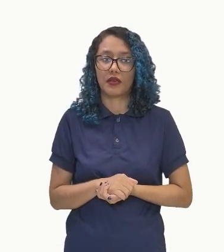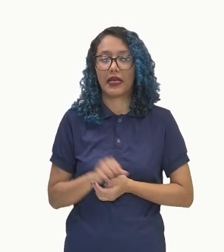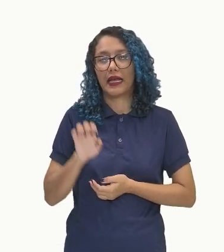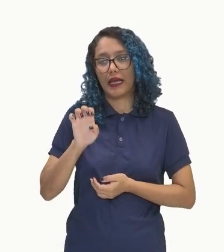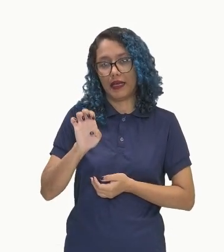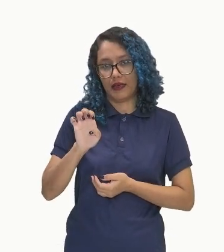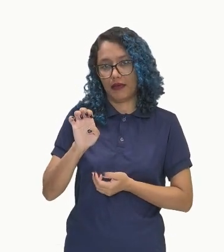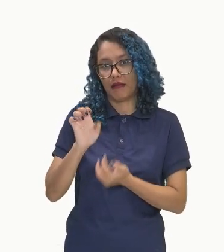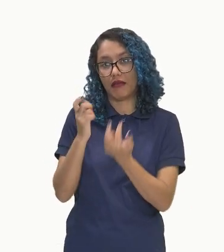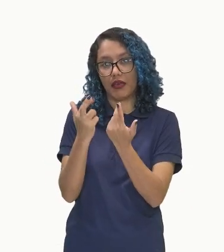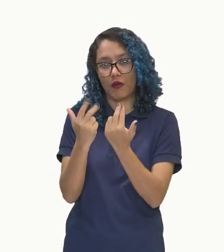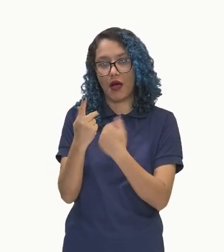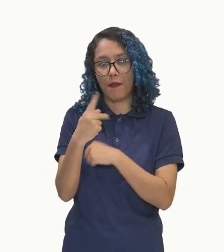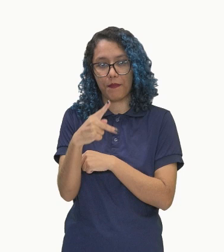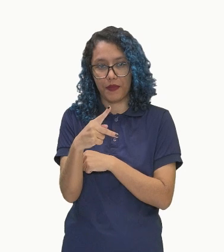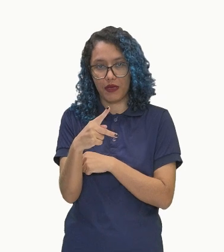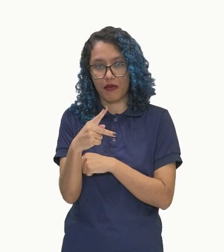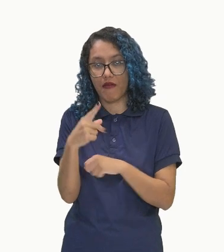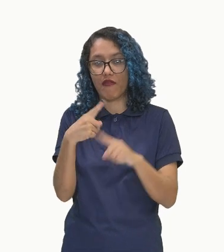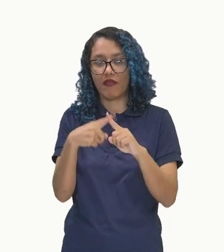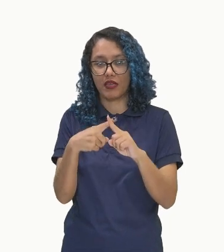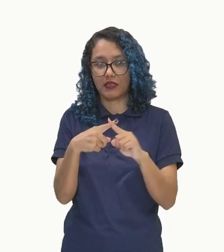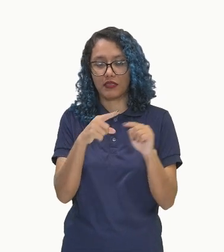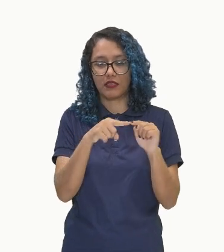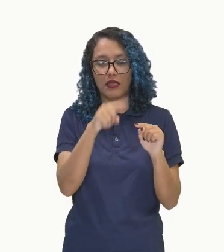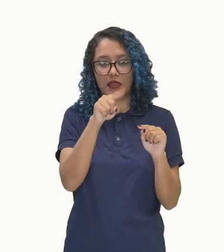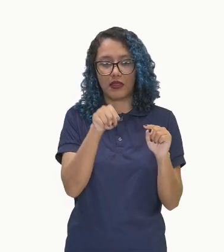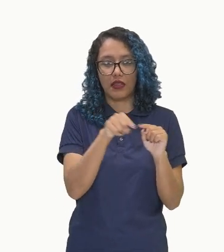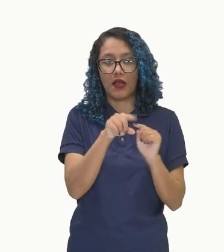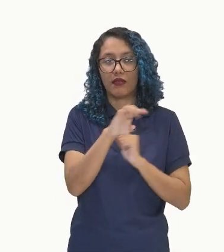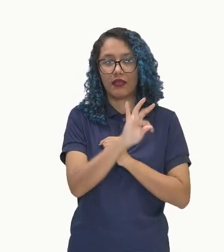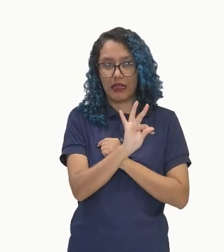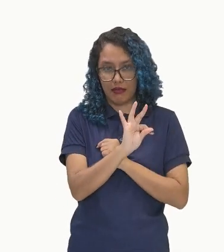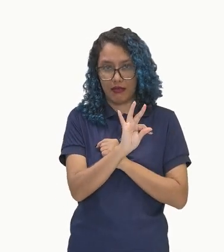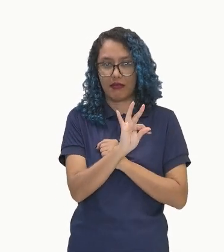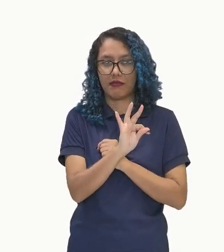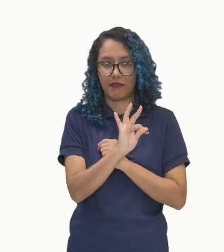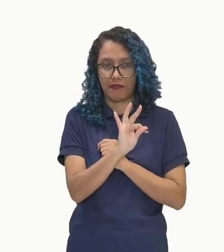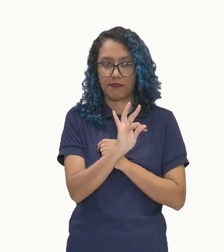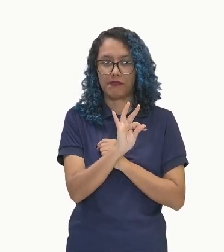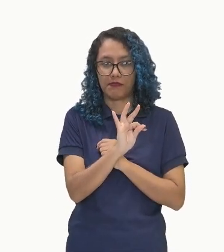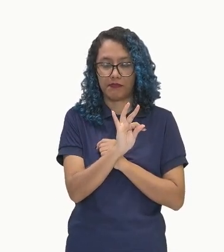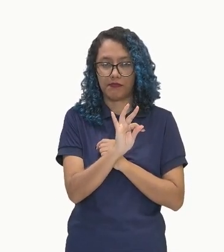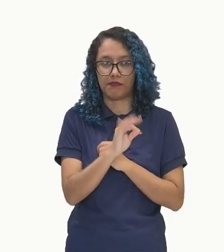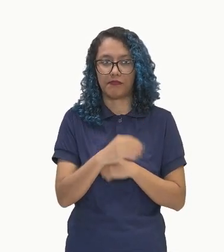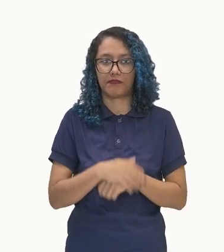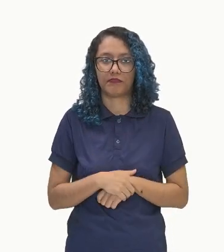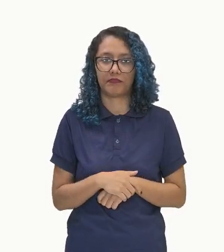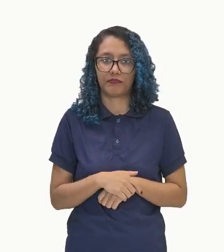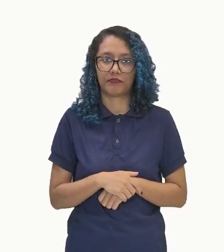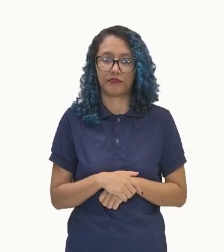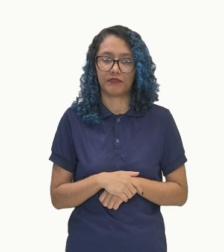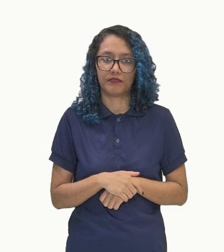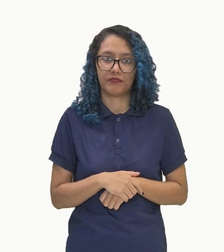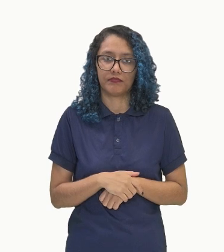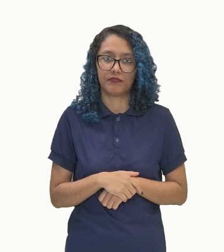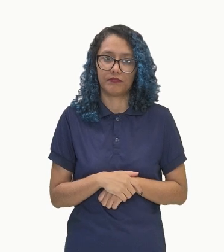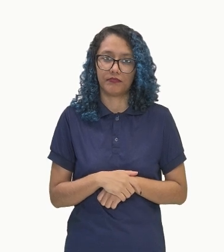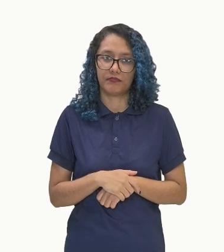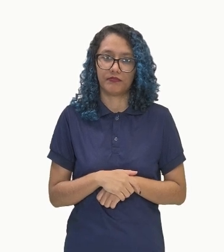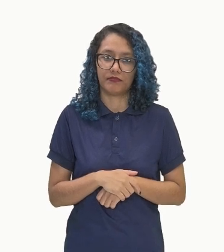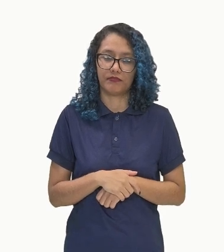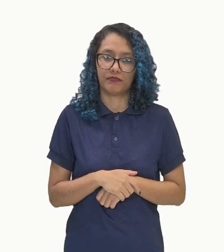tempo. Logo, para a potência eu tenho que o conceito de potência está ligado ao cálculo